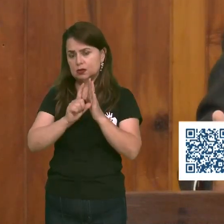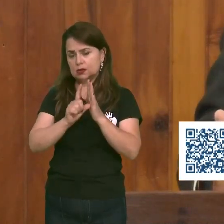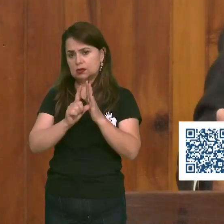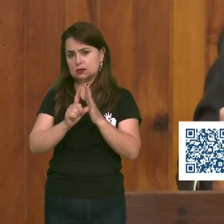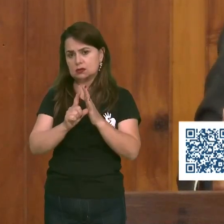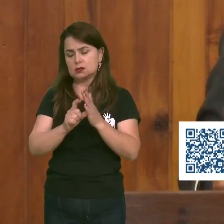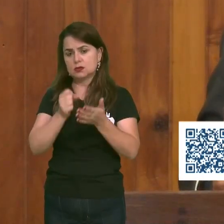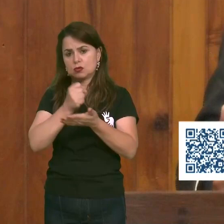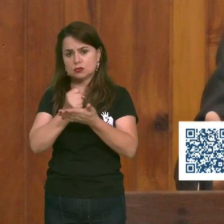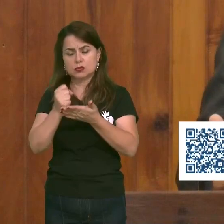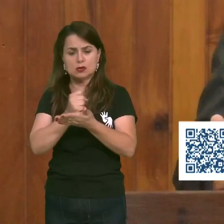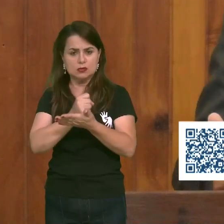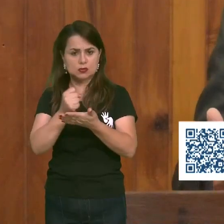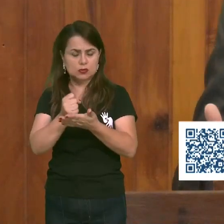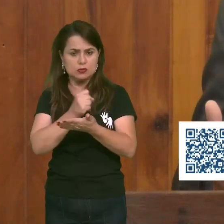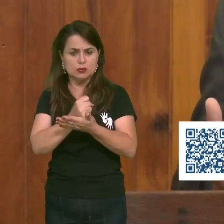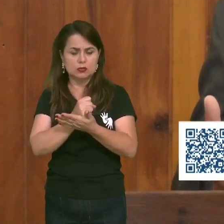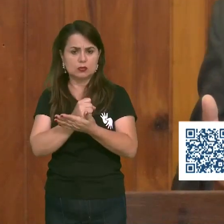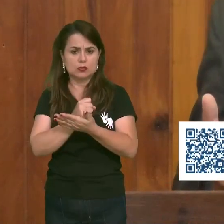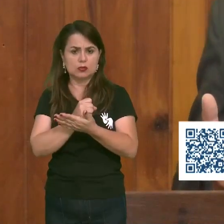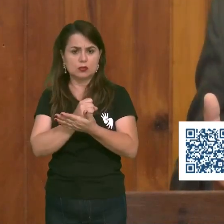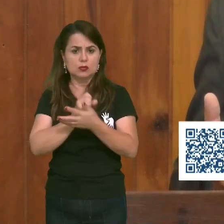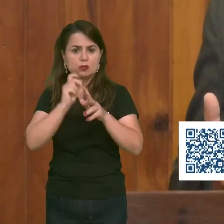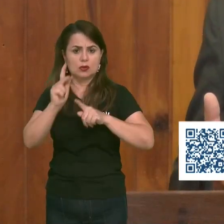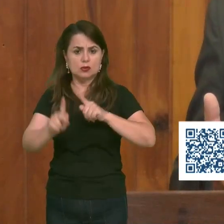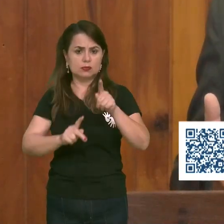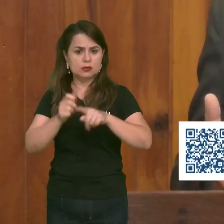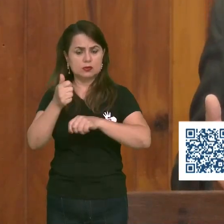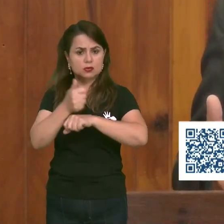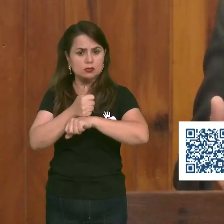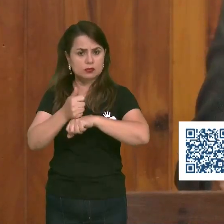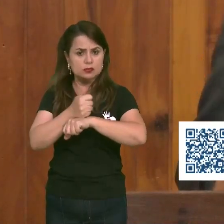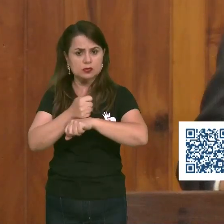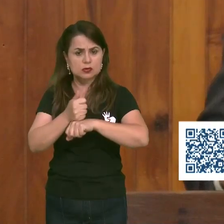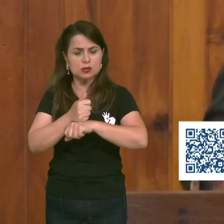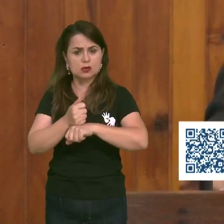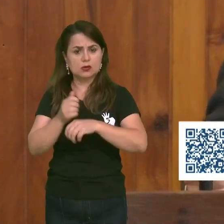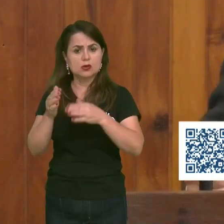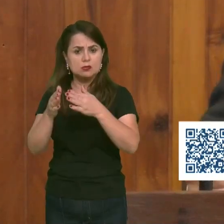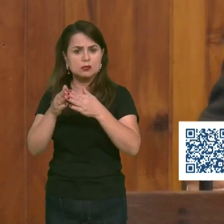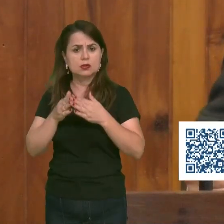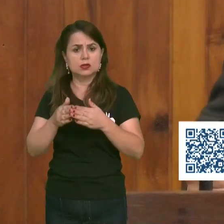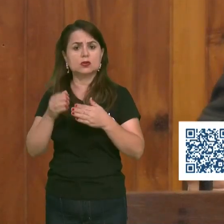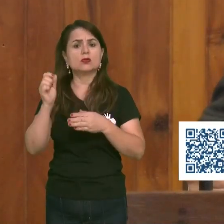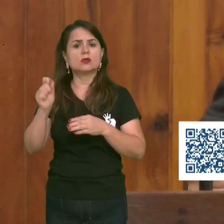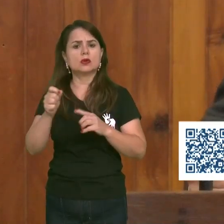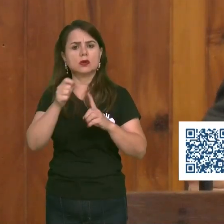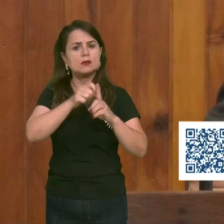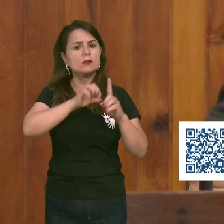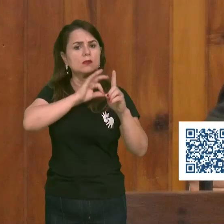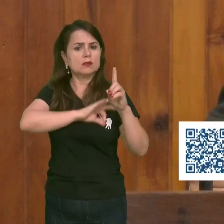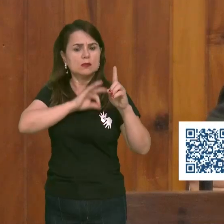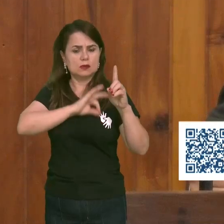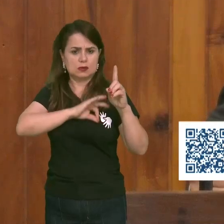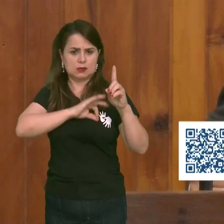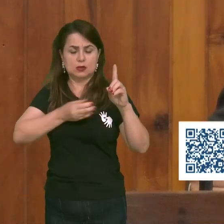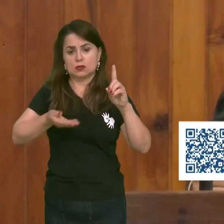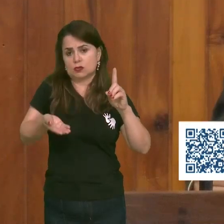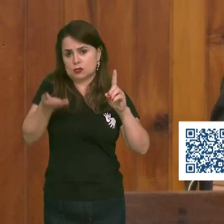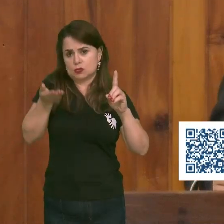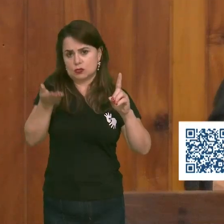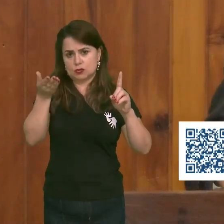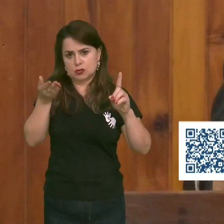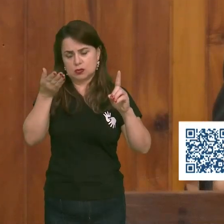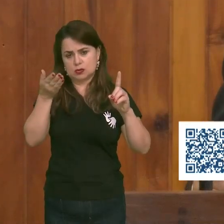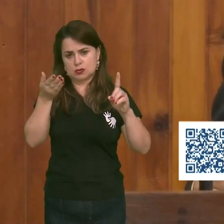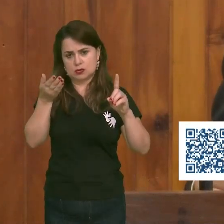assinar o contrato Eles já solicitaram reajuste Doutor elegeca